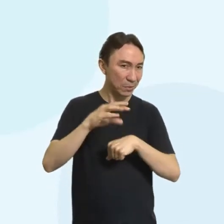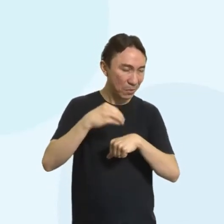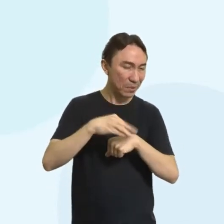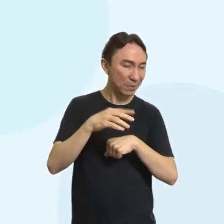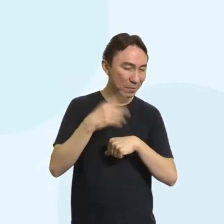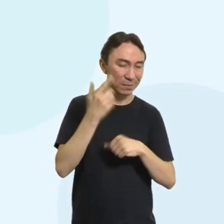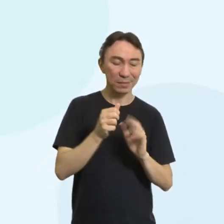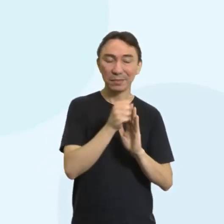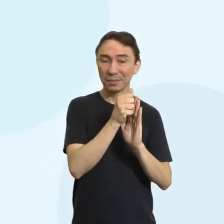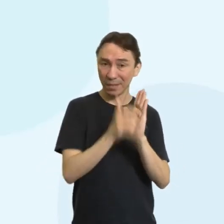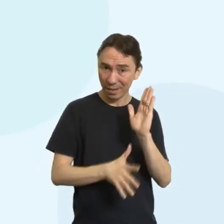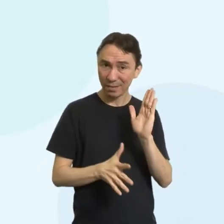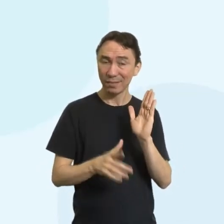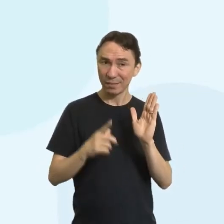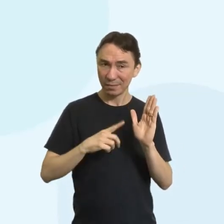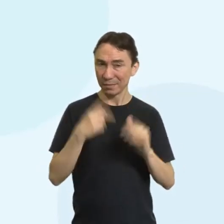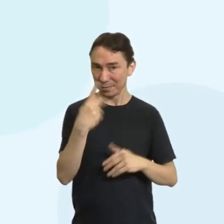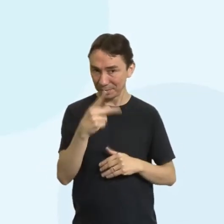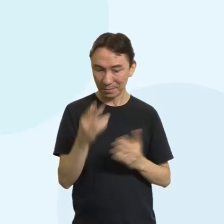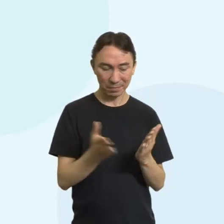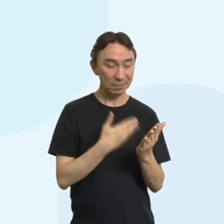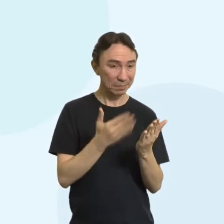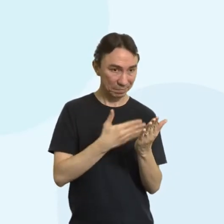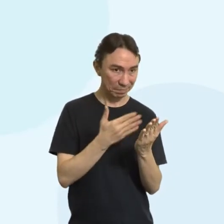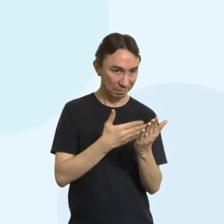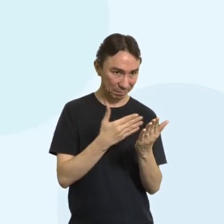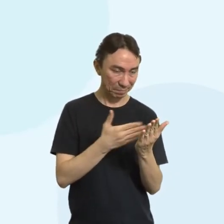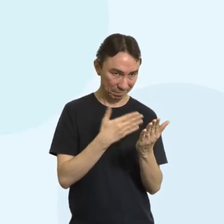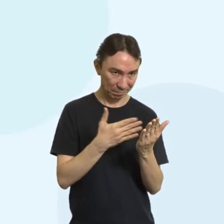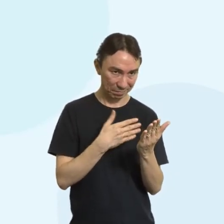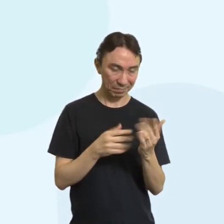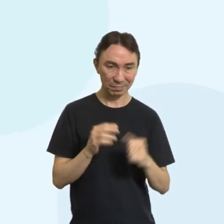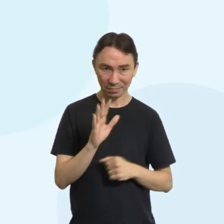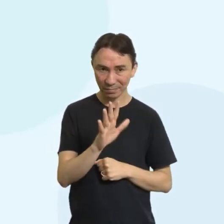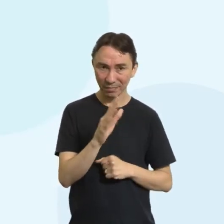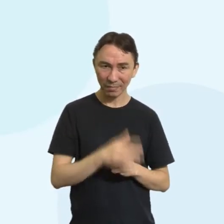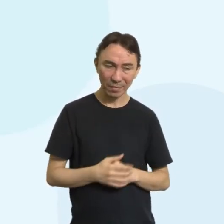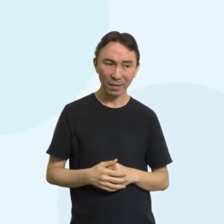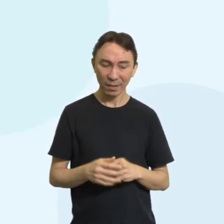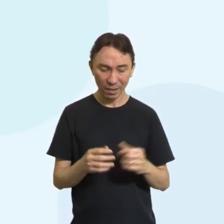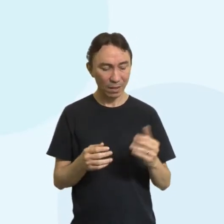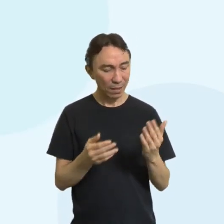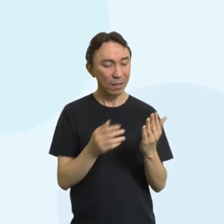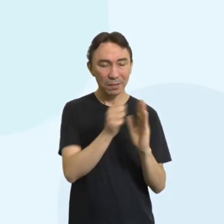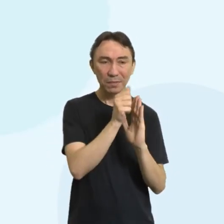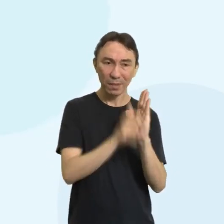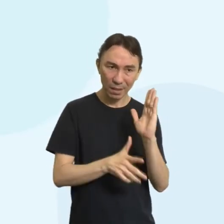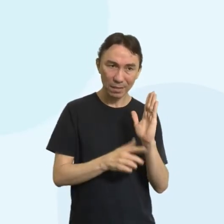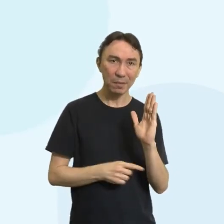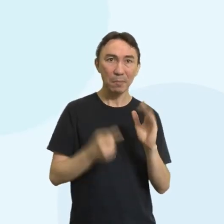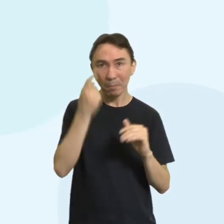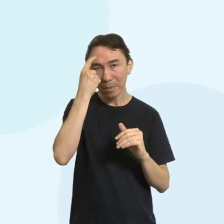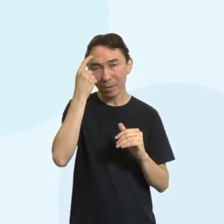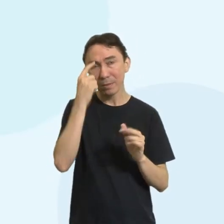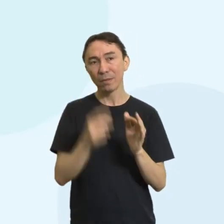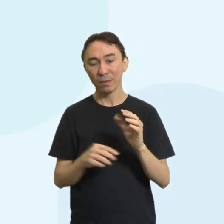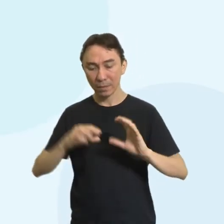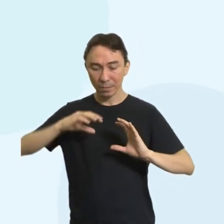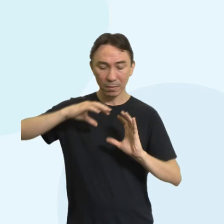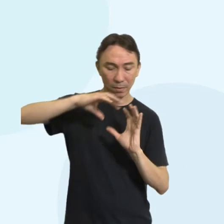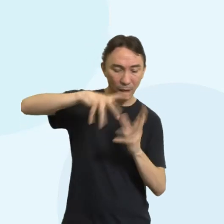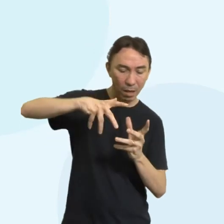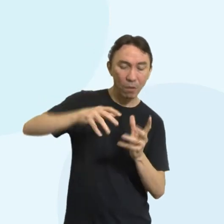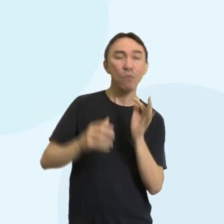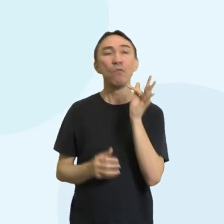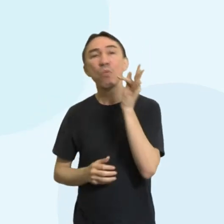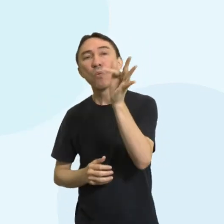atividades relacionadas ao material de apoio e que estão pensando no futuro do planeta. Bom, na nossa interação,